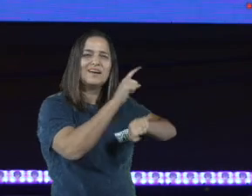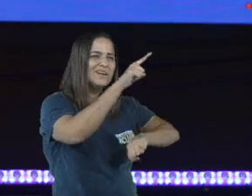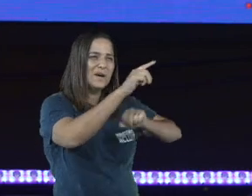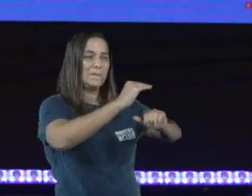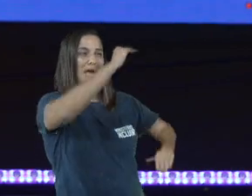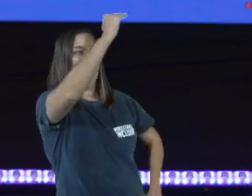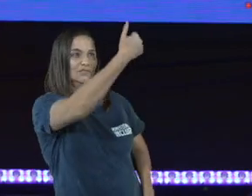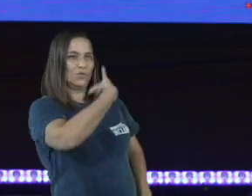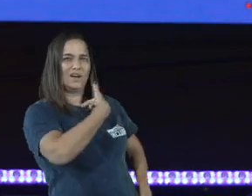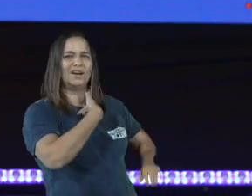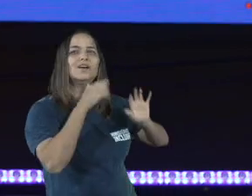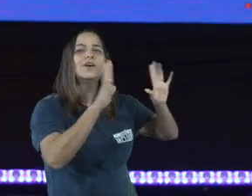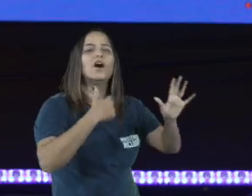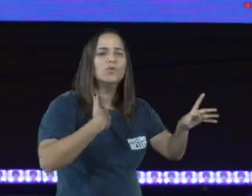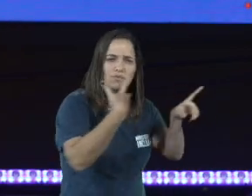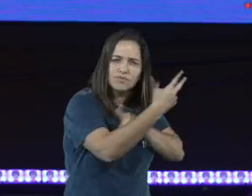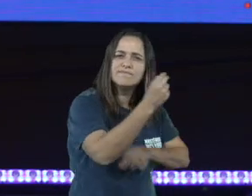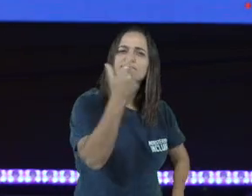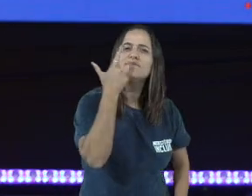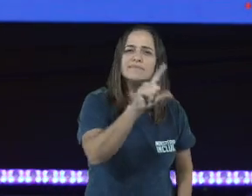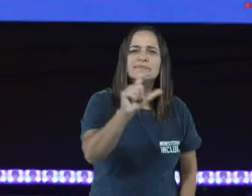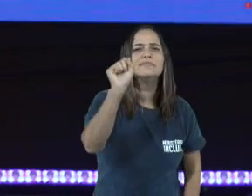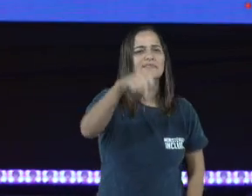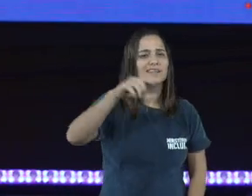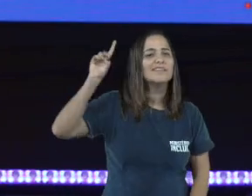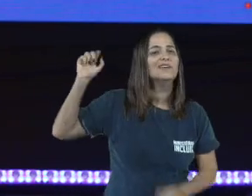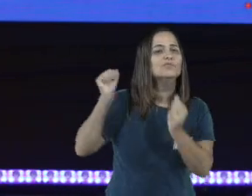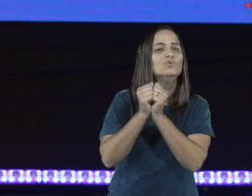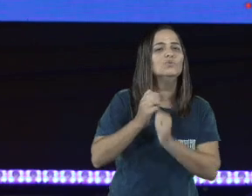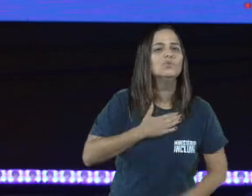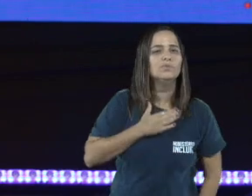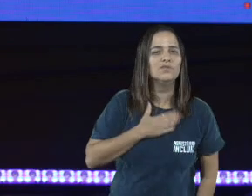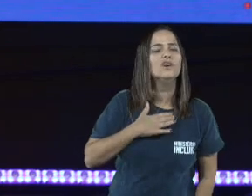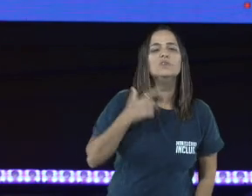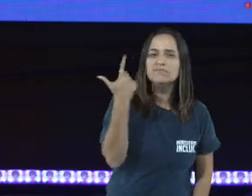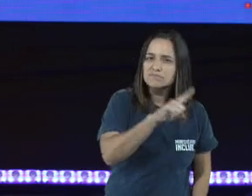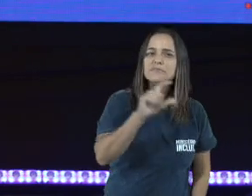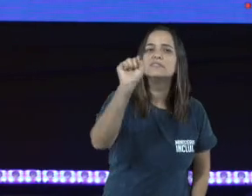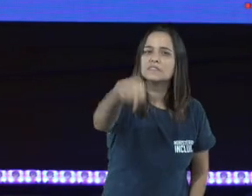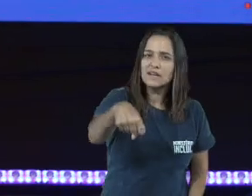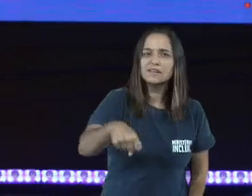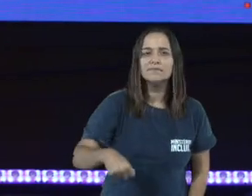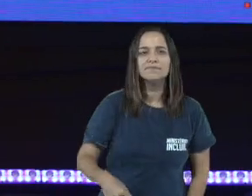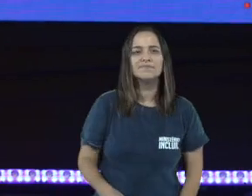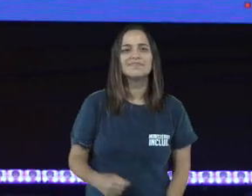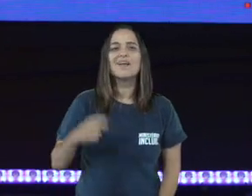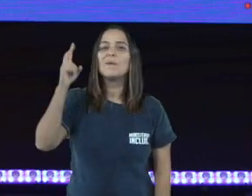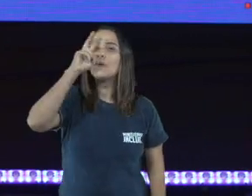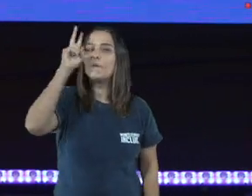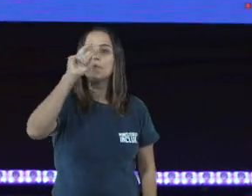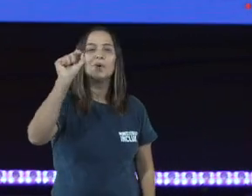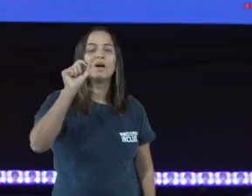e Deus vai me abençoar eu vou chegar lá aí eu fico lembrando de um homem que a Bíblia se tem primeira crônicas